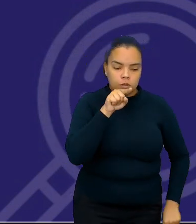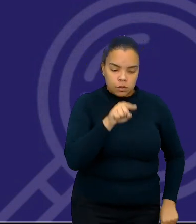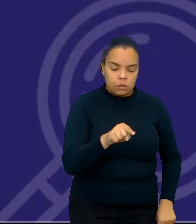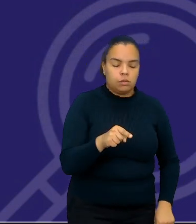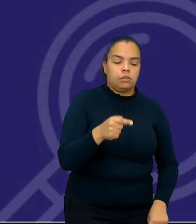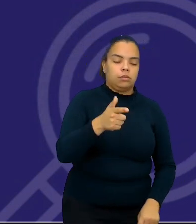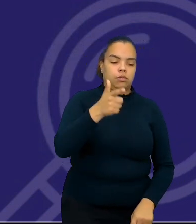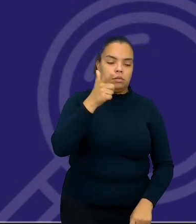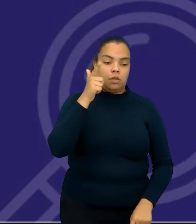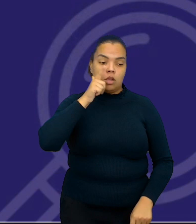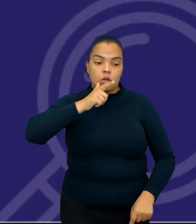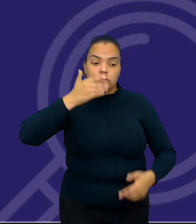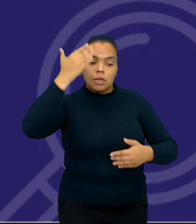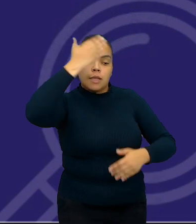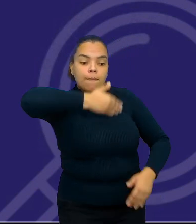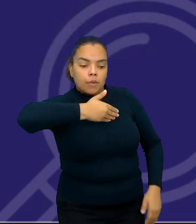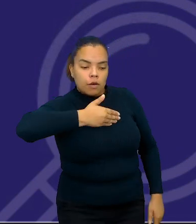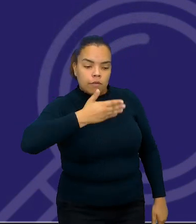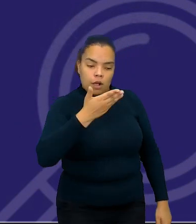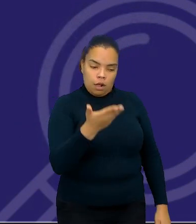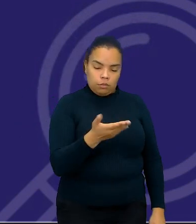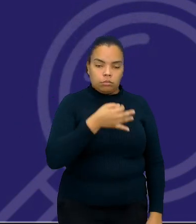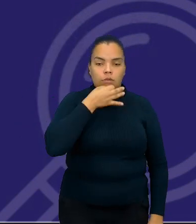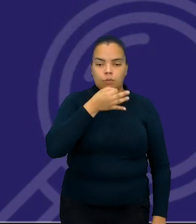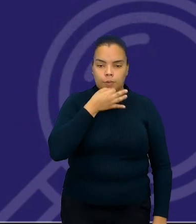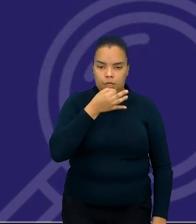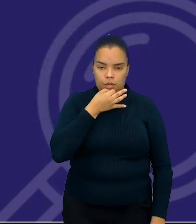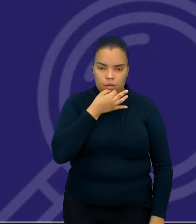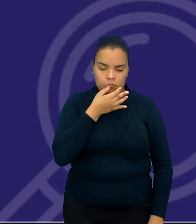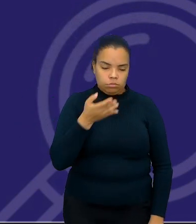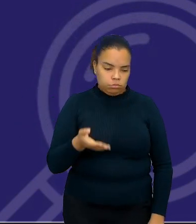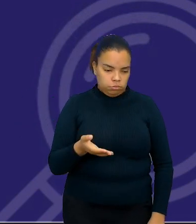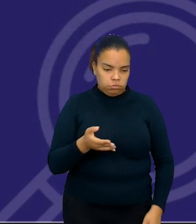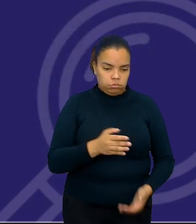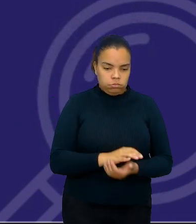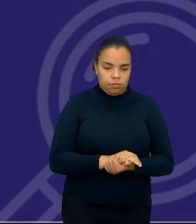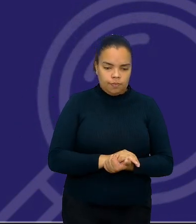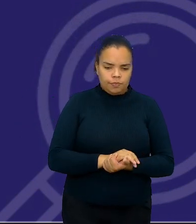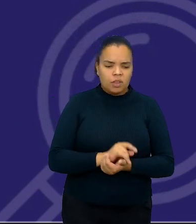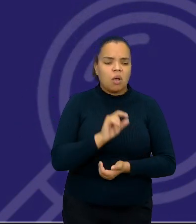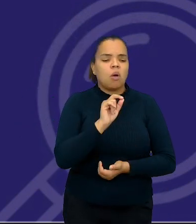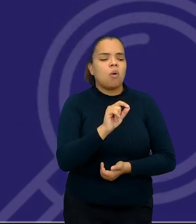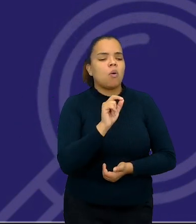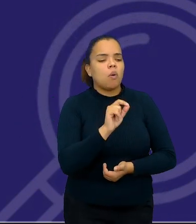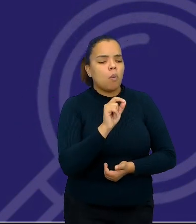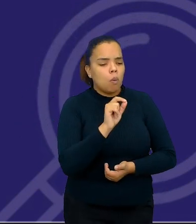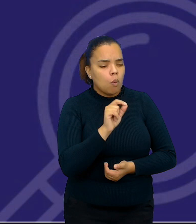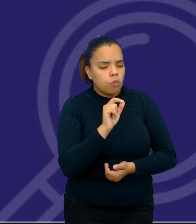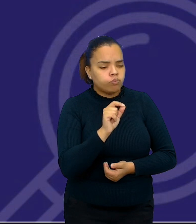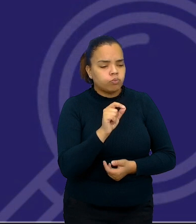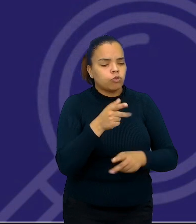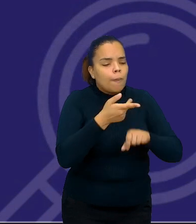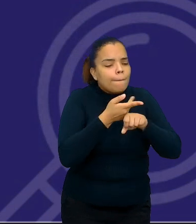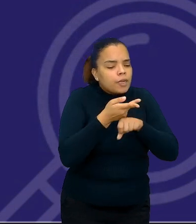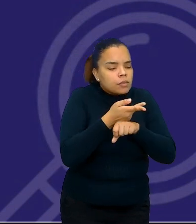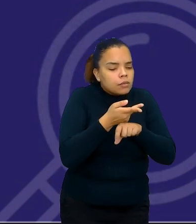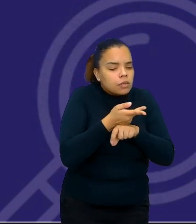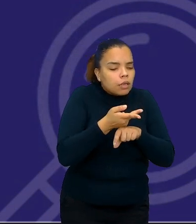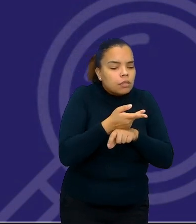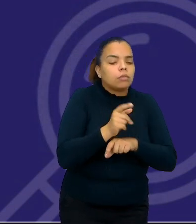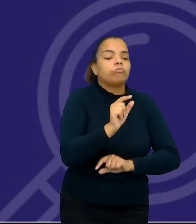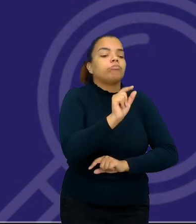essa argumentação? Ou outra, né, sugestão, qual foi a fonte que você se pautou para nos trazer as suas